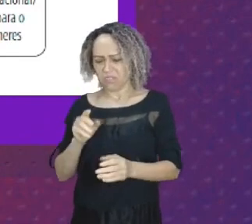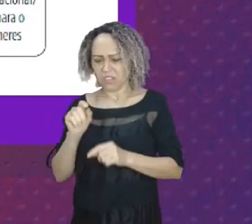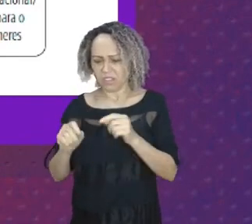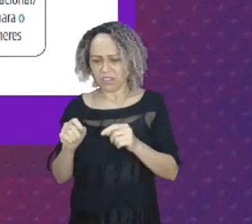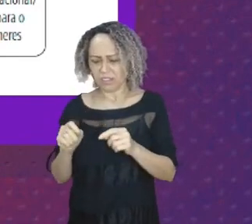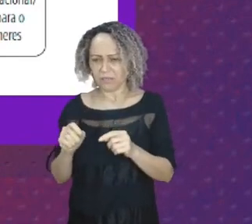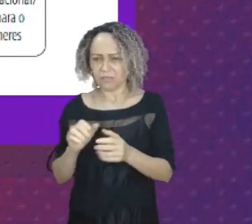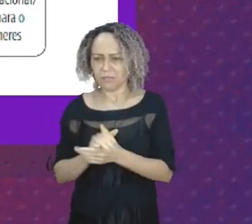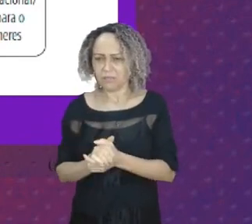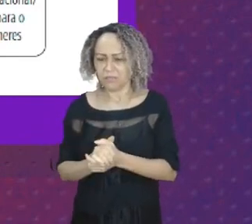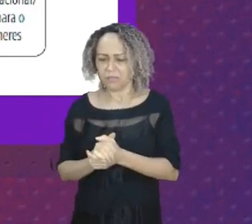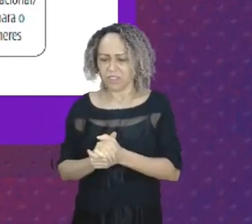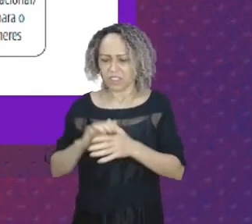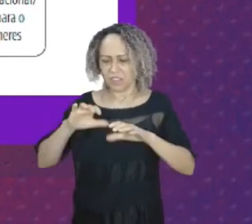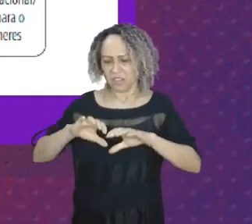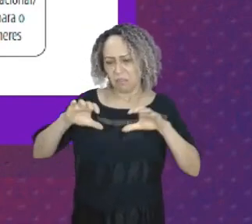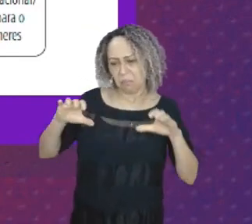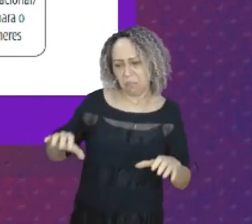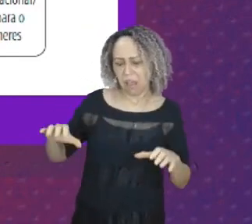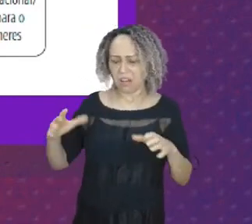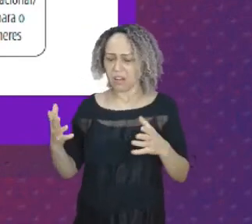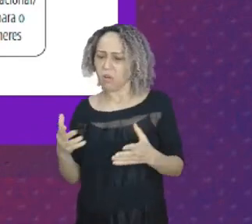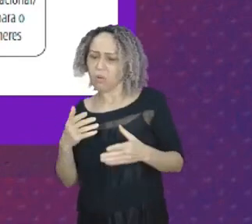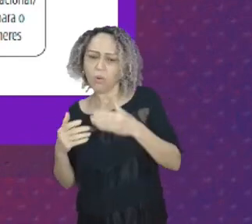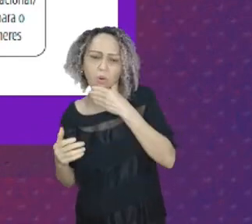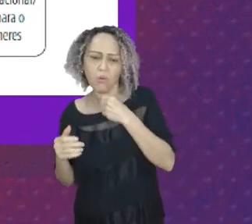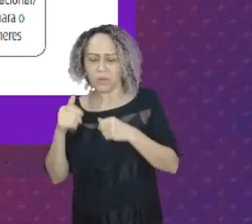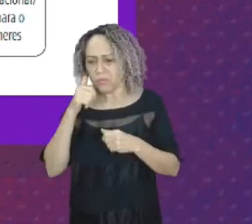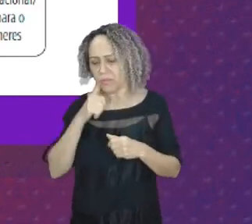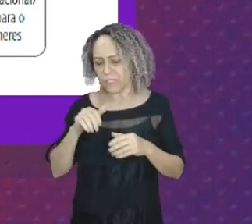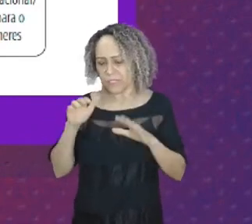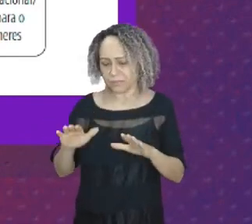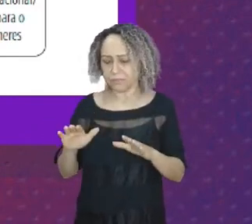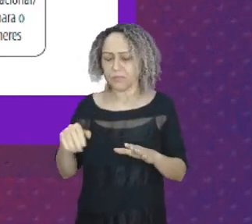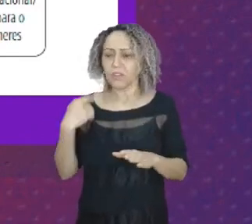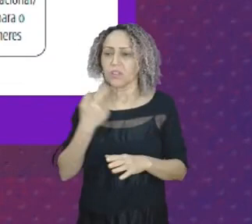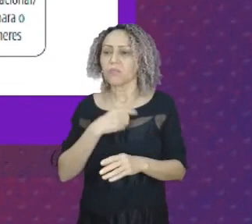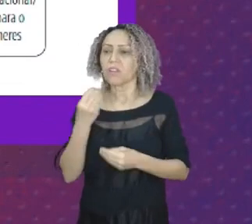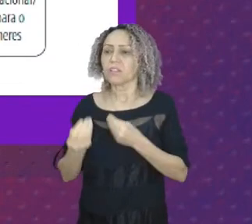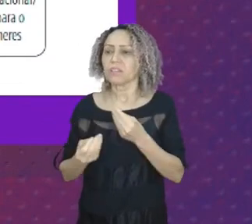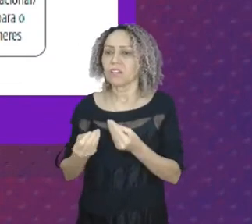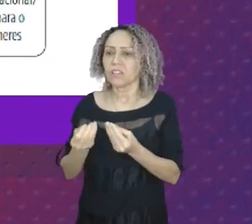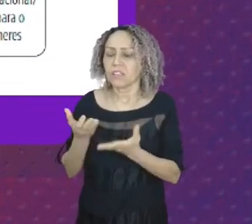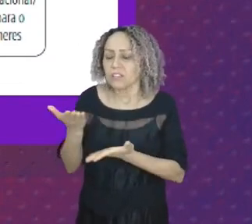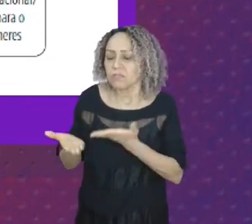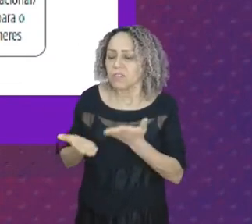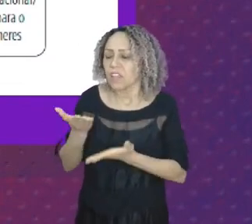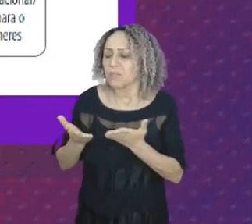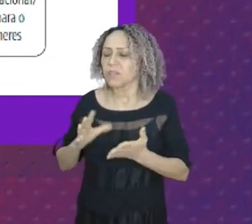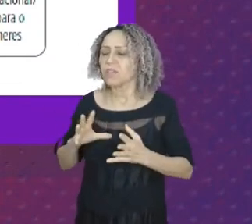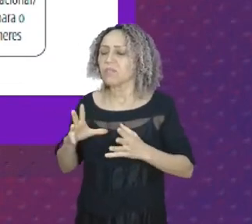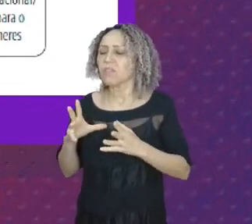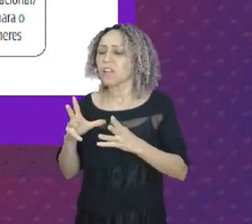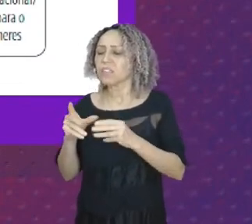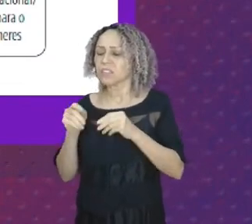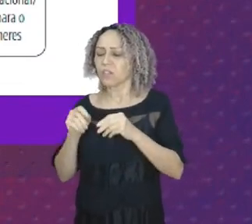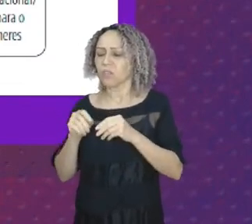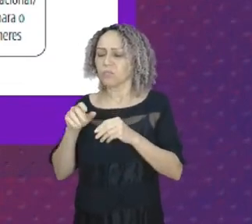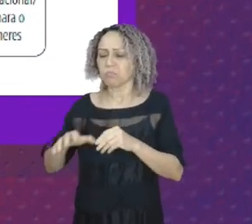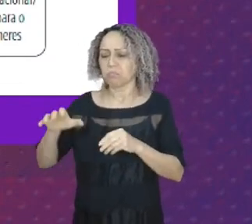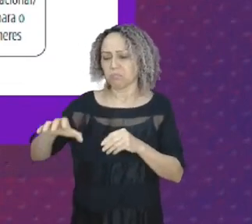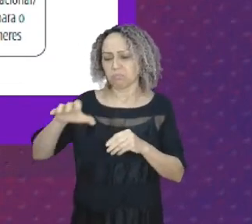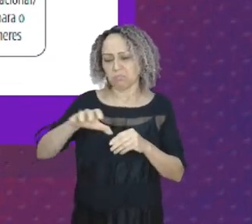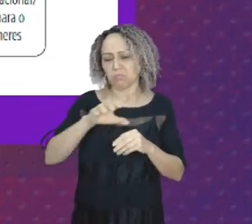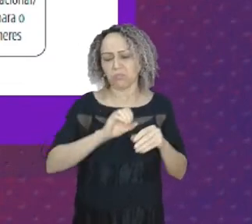atendimento, e aí quando a gente fala em rede de atendimento, a gente está falando de todos os órgãos que estão nas cidades,